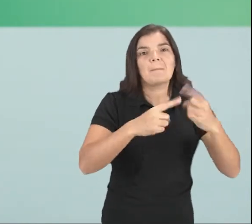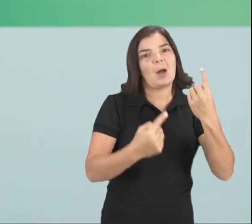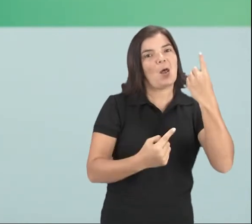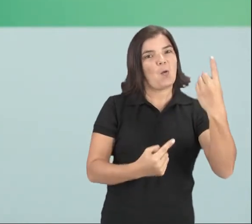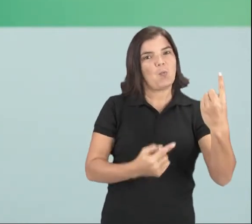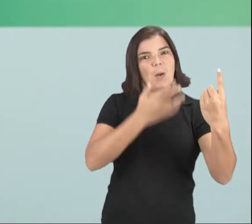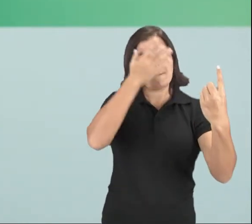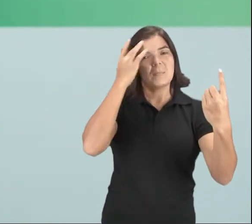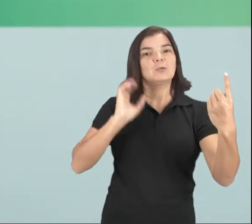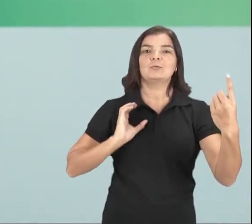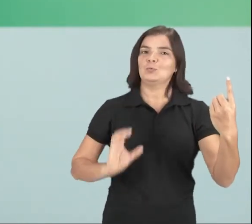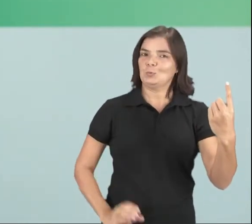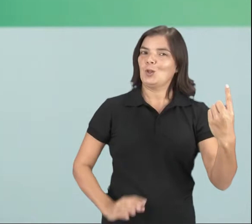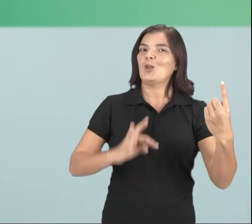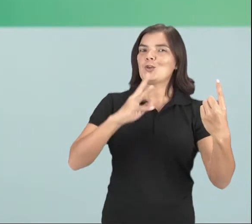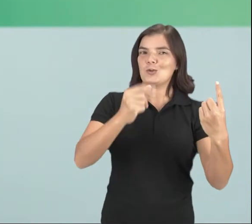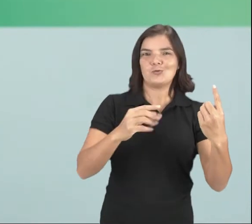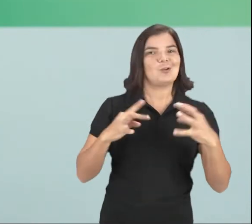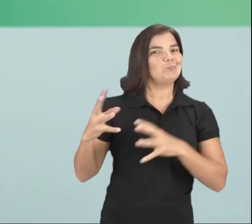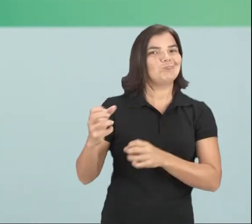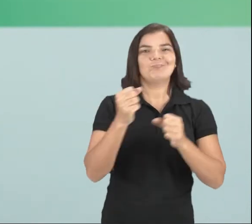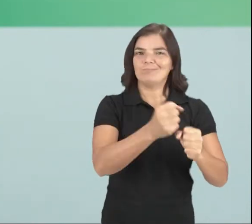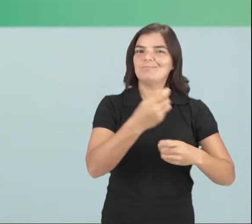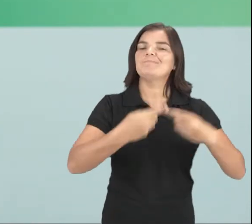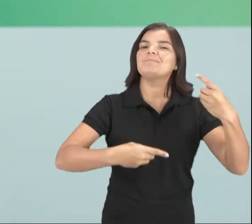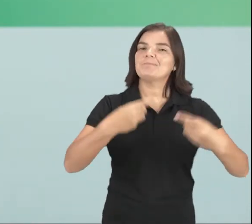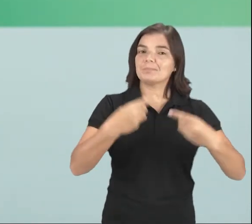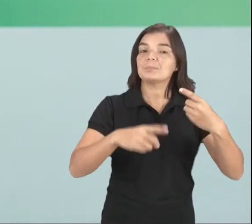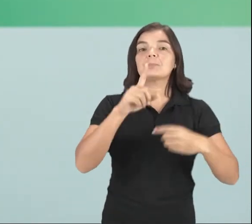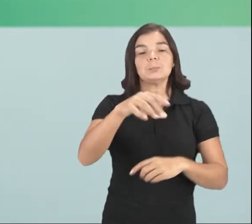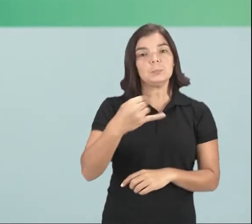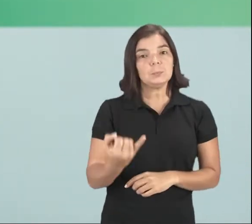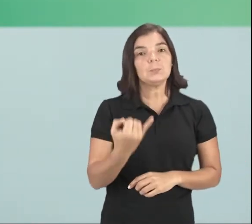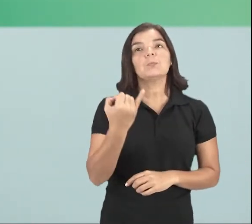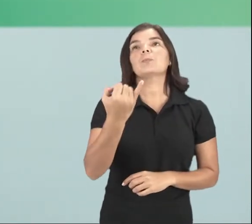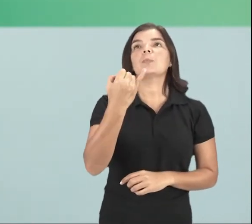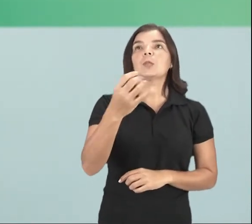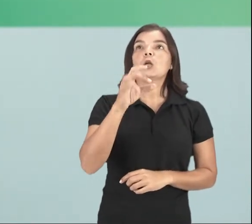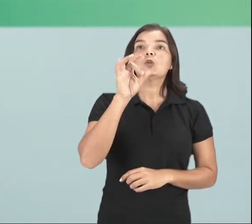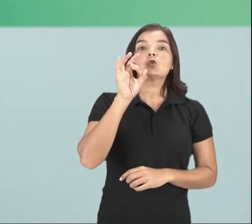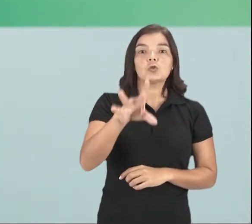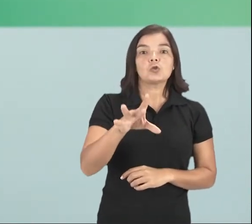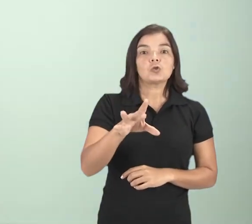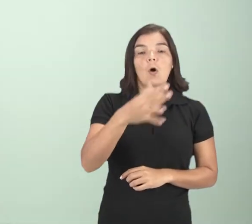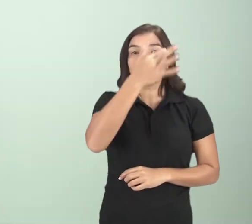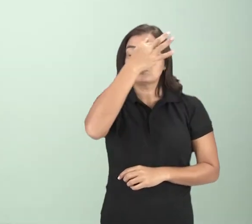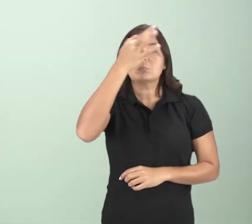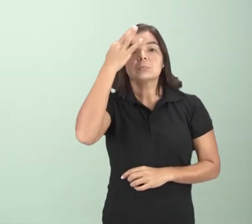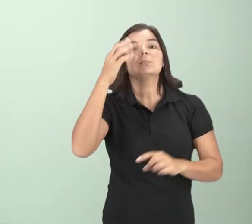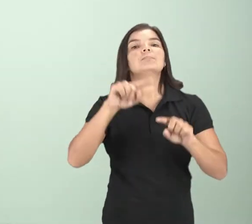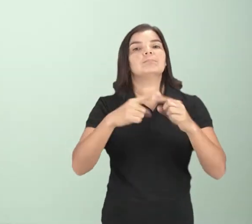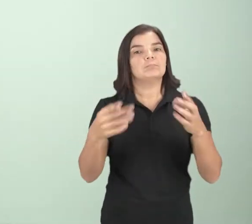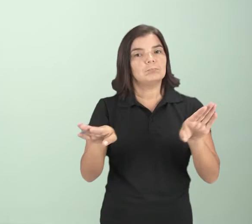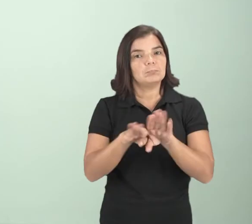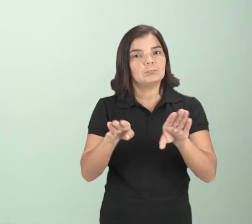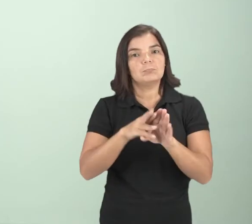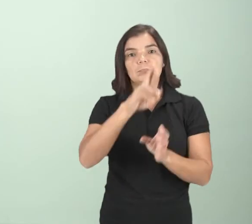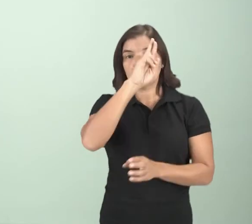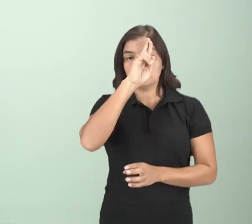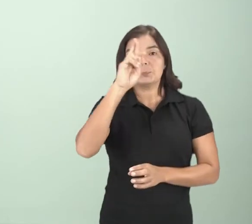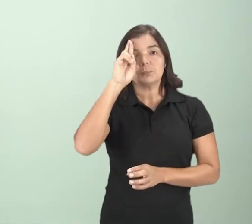cidadão apenas que tinha todos os poderes políticos. Isso aqui é importante não apenas para a filosofia, mas também para a